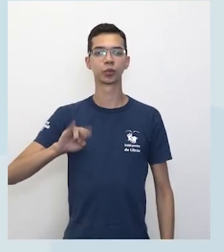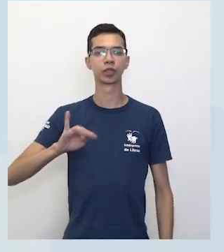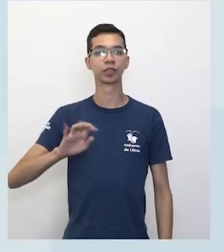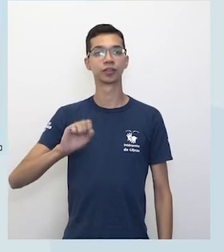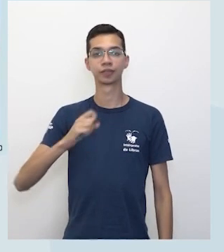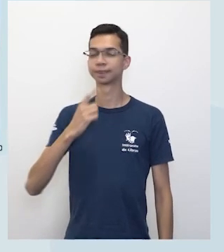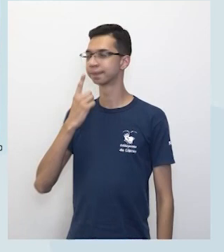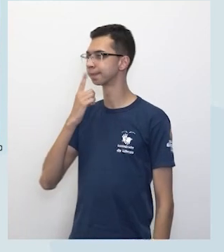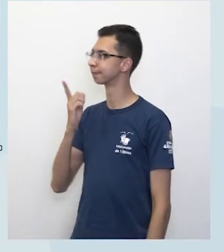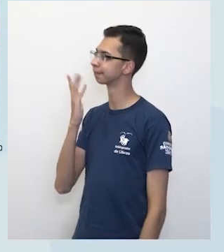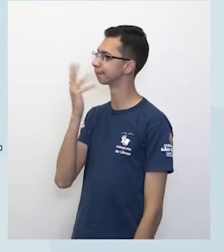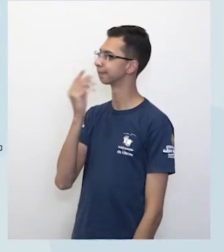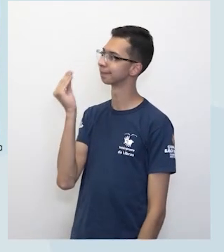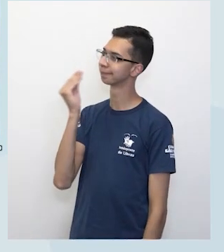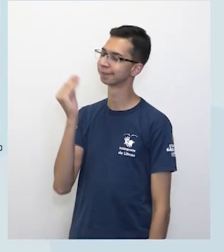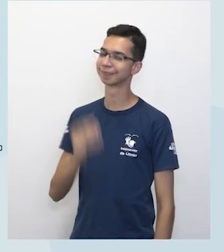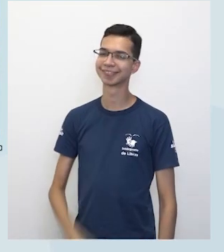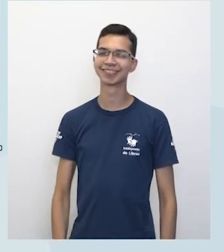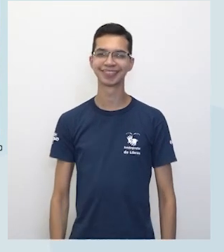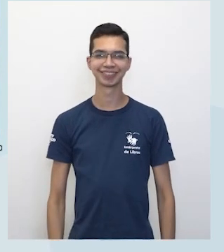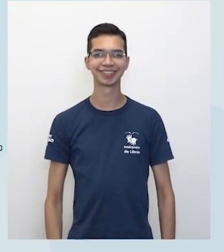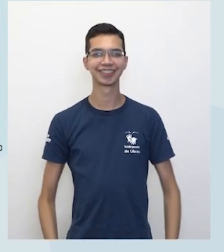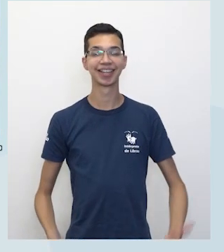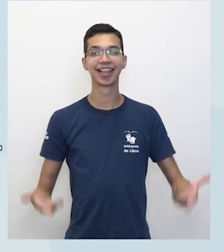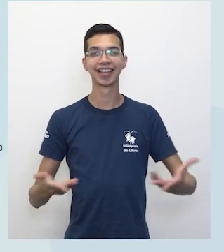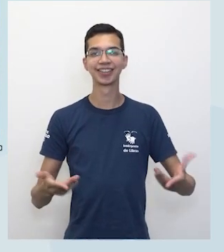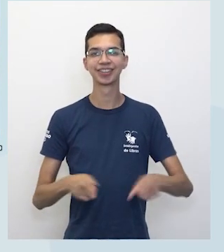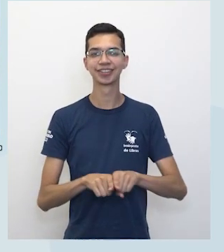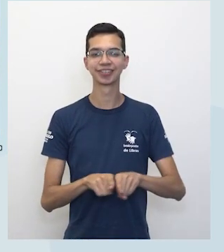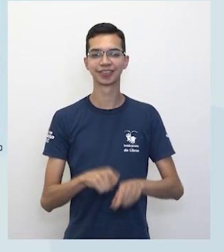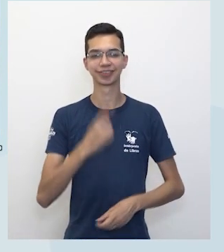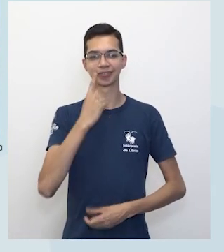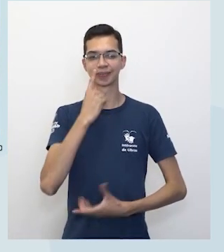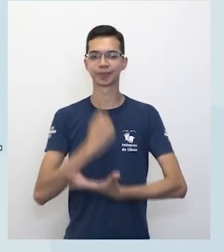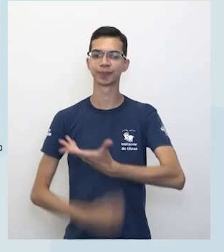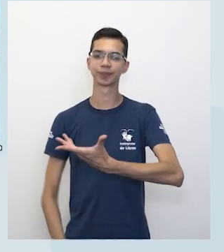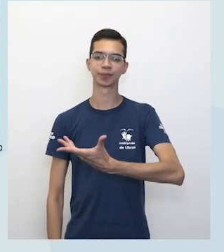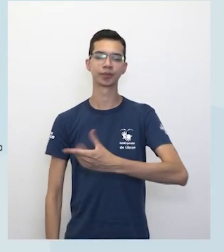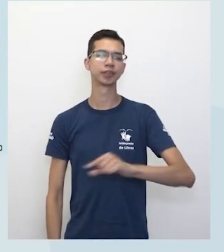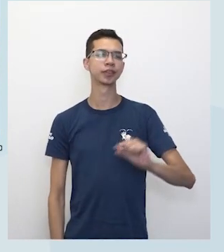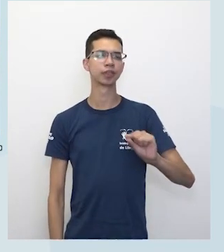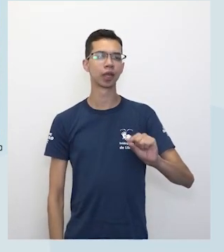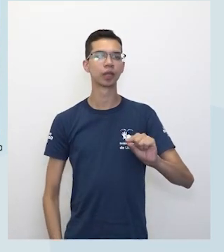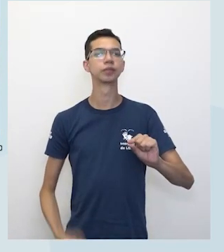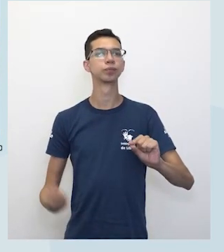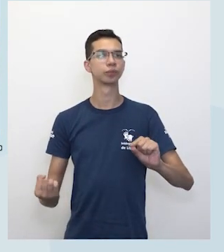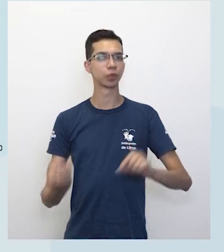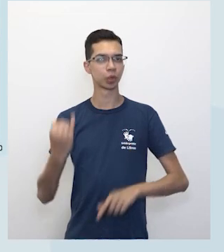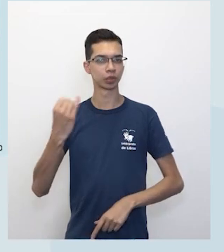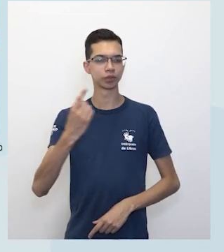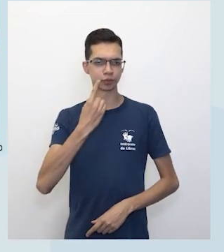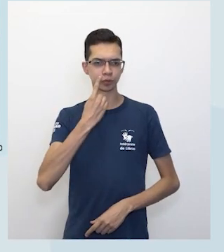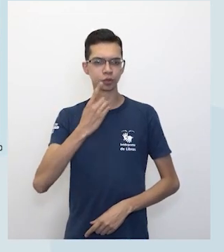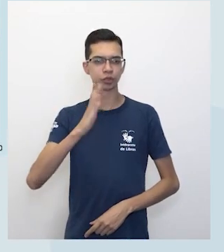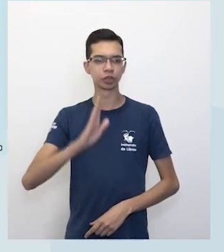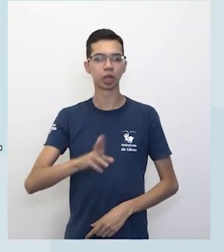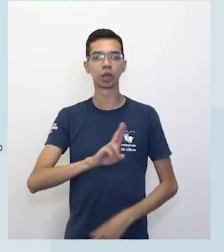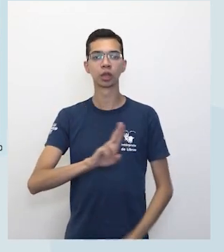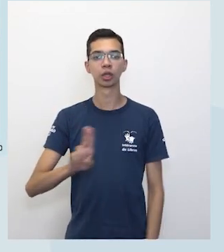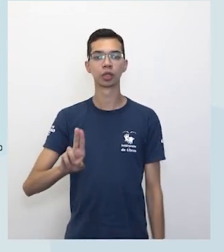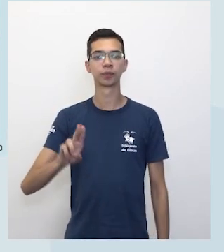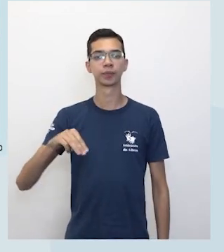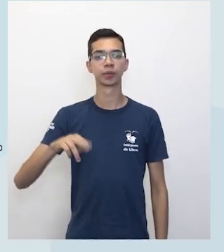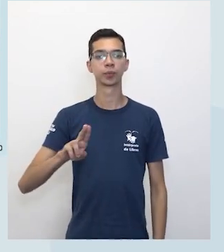que coincidência. E agora, essa aqui é extremamente importante. Você já ouviu falar na Luzia? Será que,